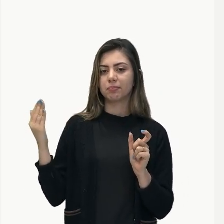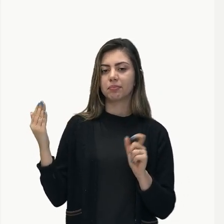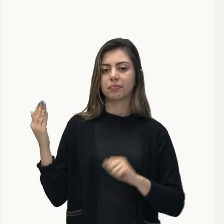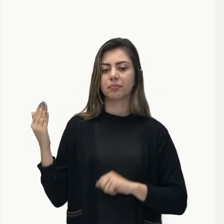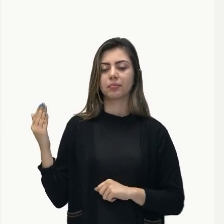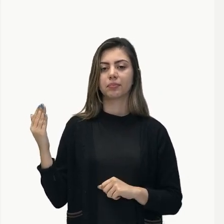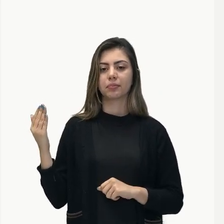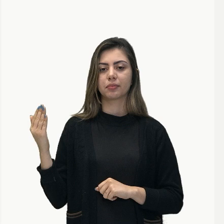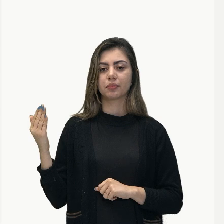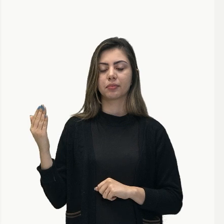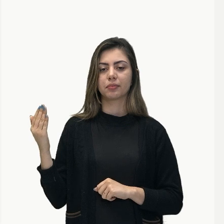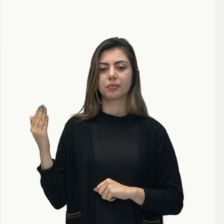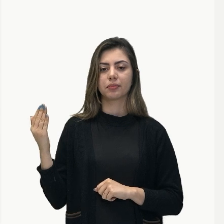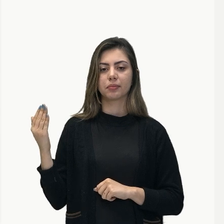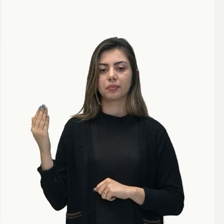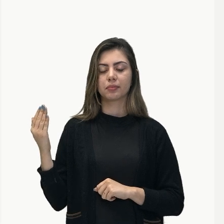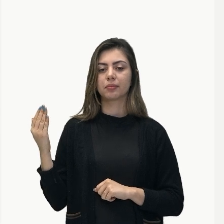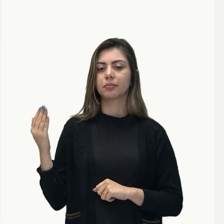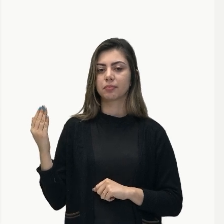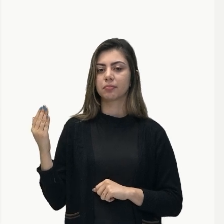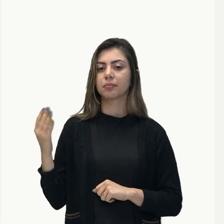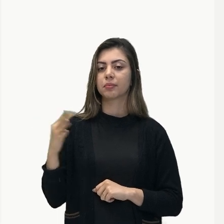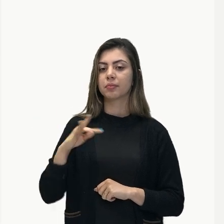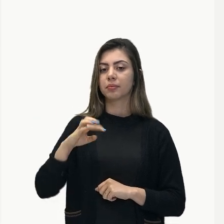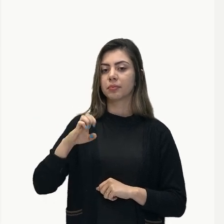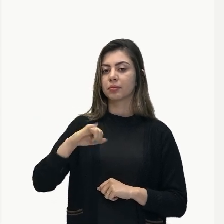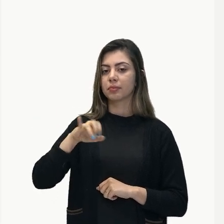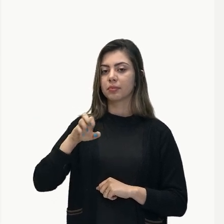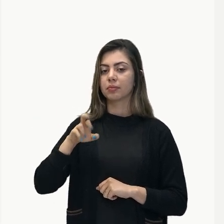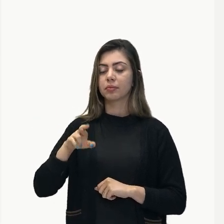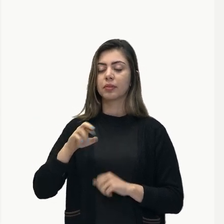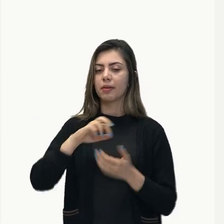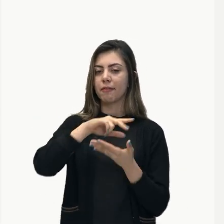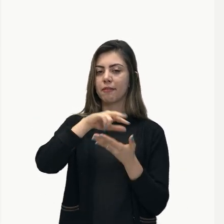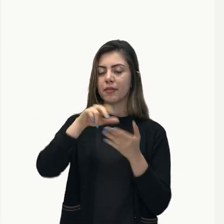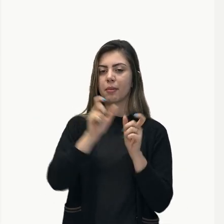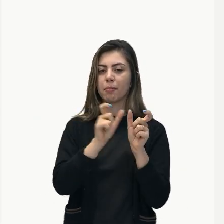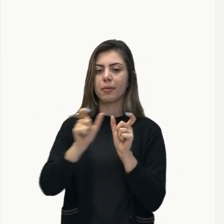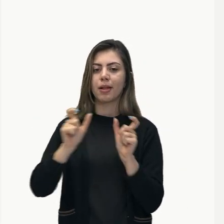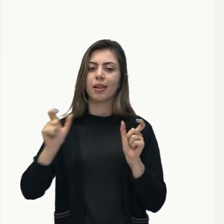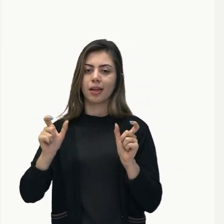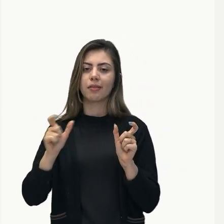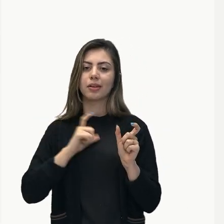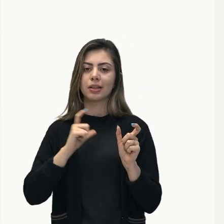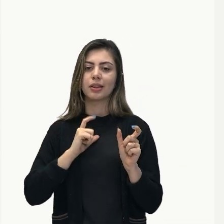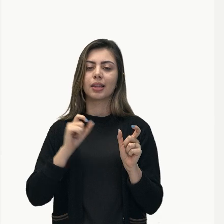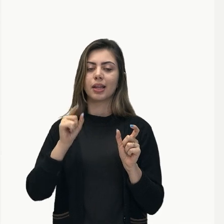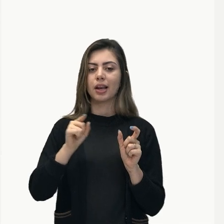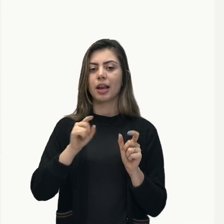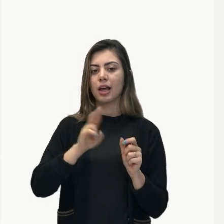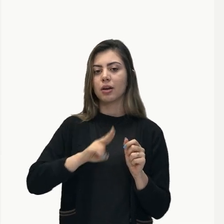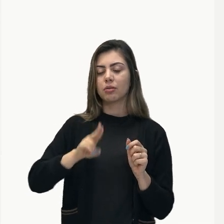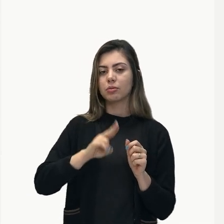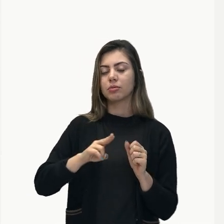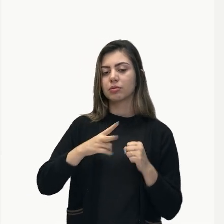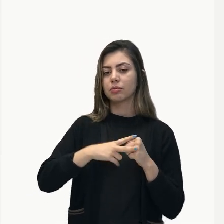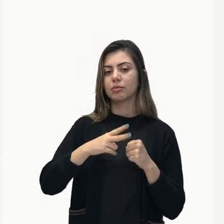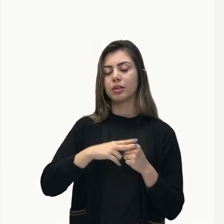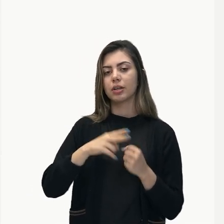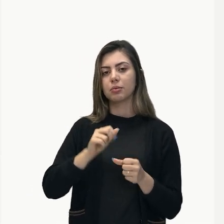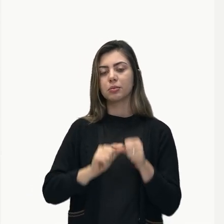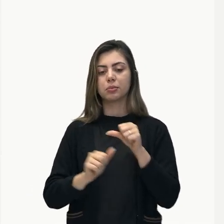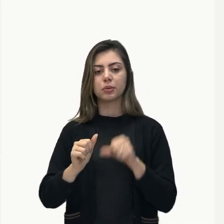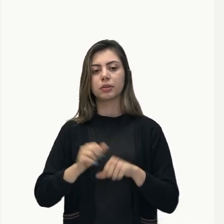né? Tecer, que é o TC, todos são conjugados como vender e beber. Agora, os da terceira